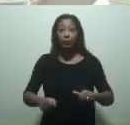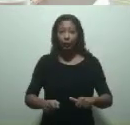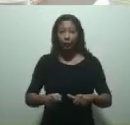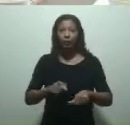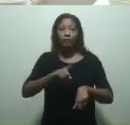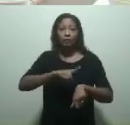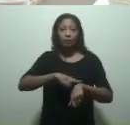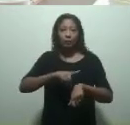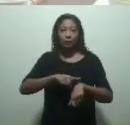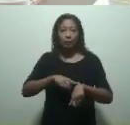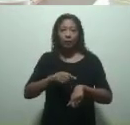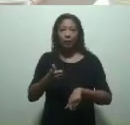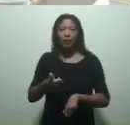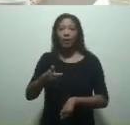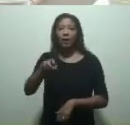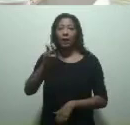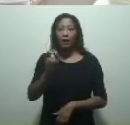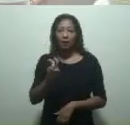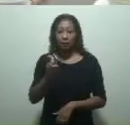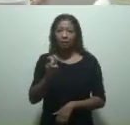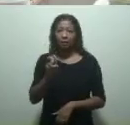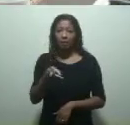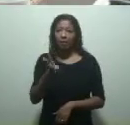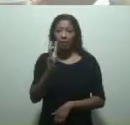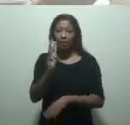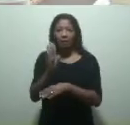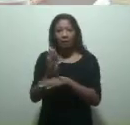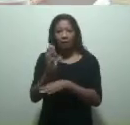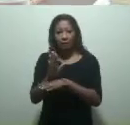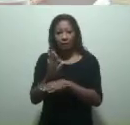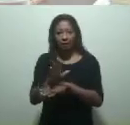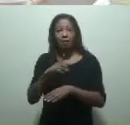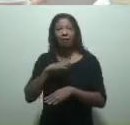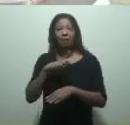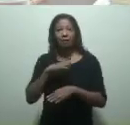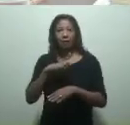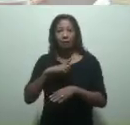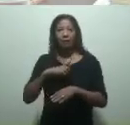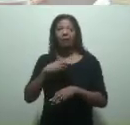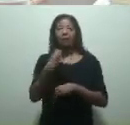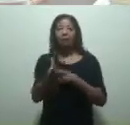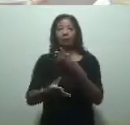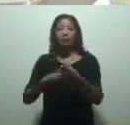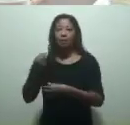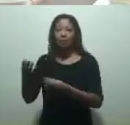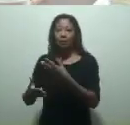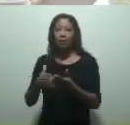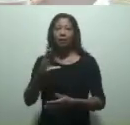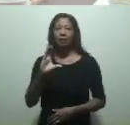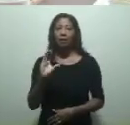dia, às 15 horas, participarem da solenidade de entrega da comenda